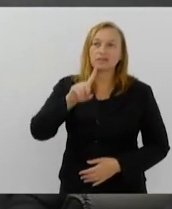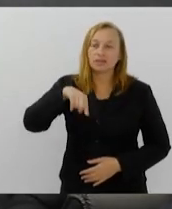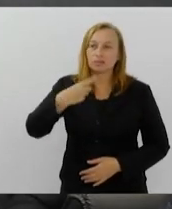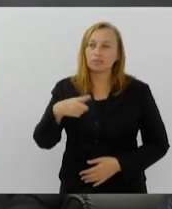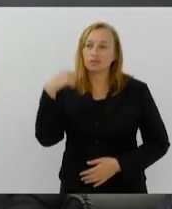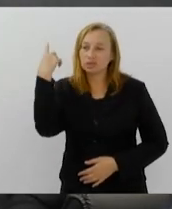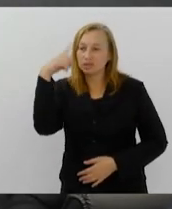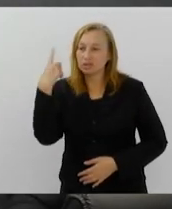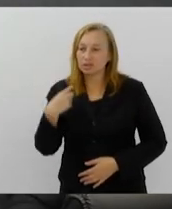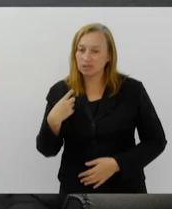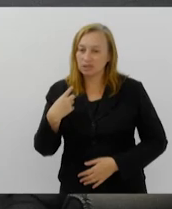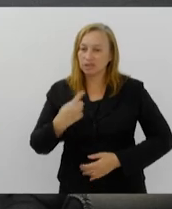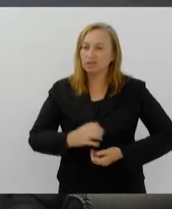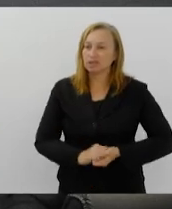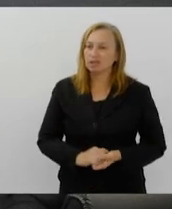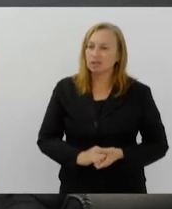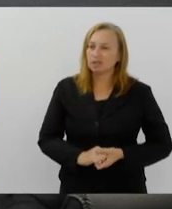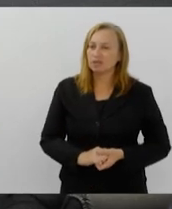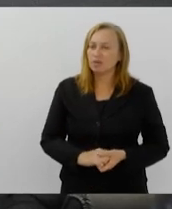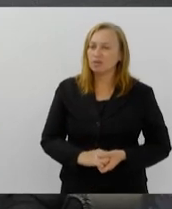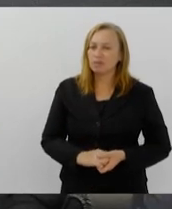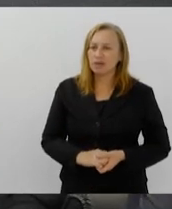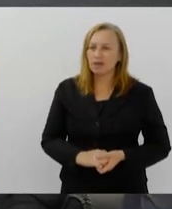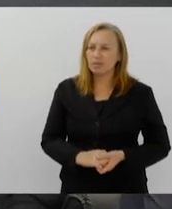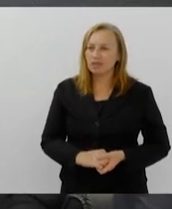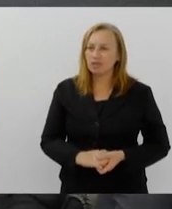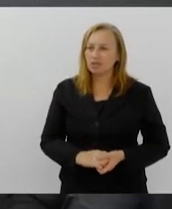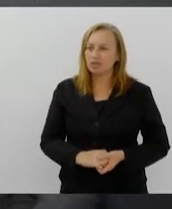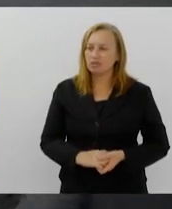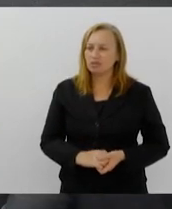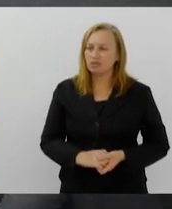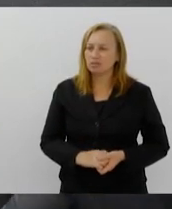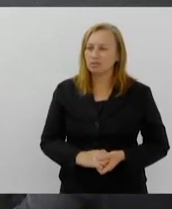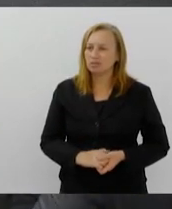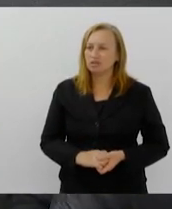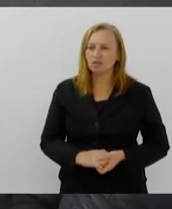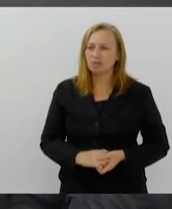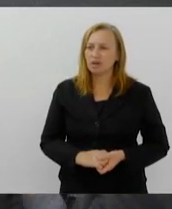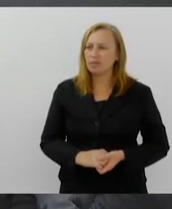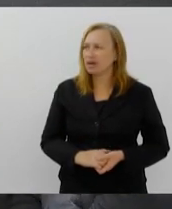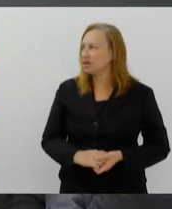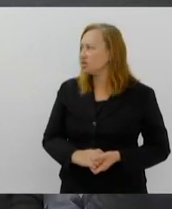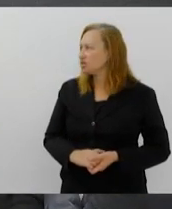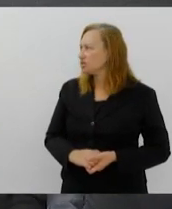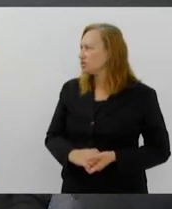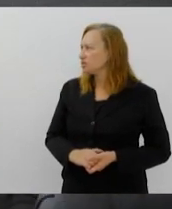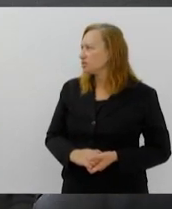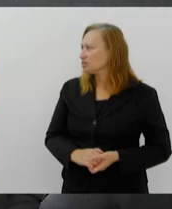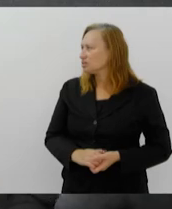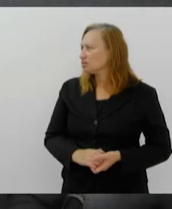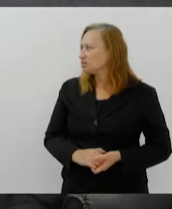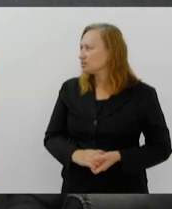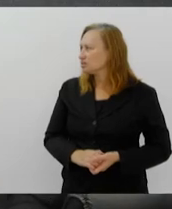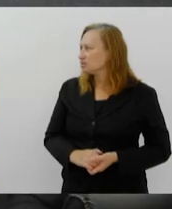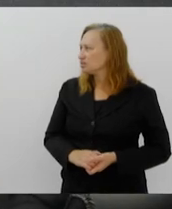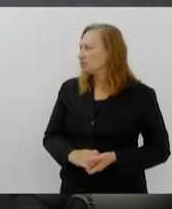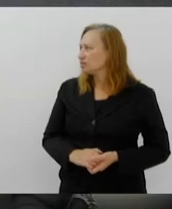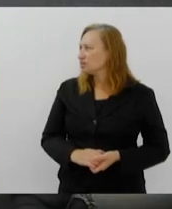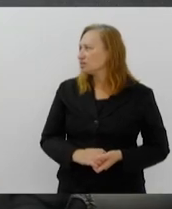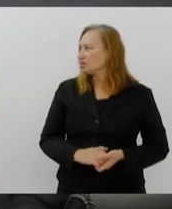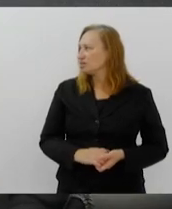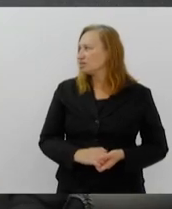Monteiro. Marina, do MST. É o plano plurianual. É o plano plurianual,